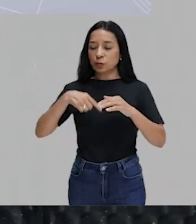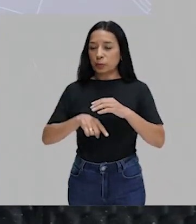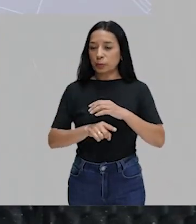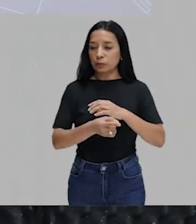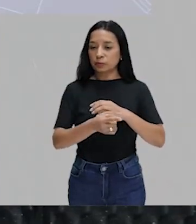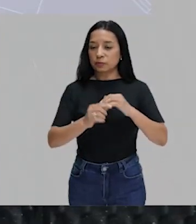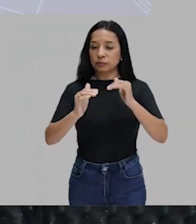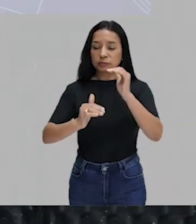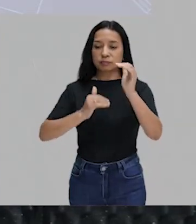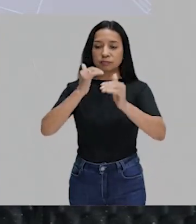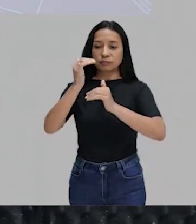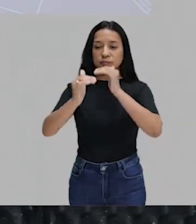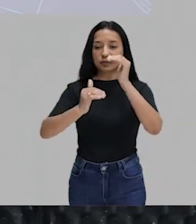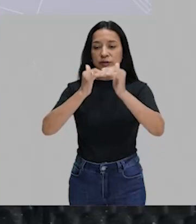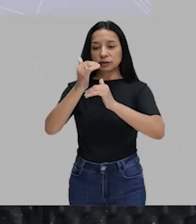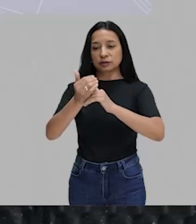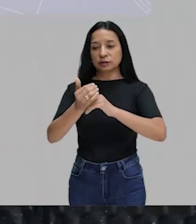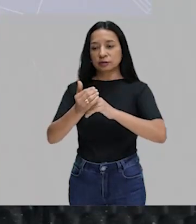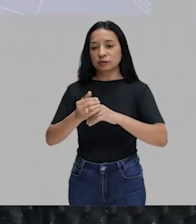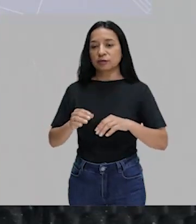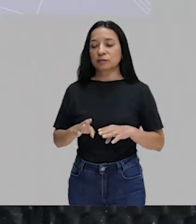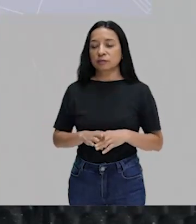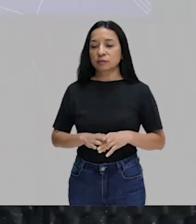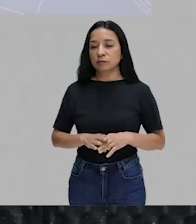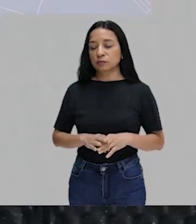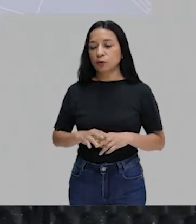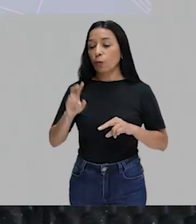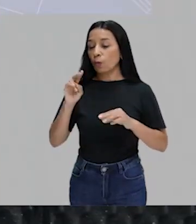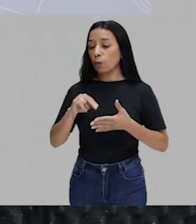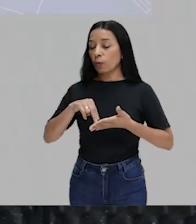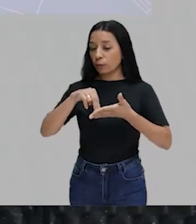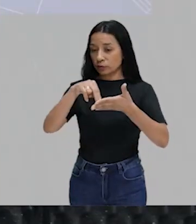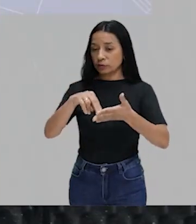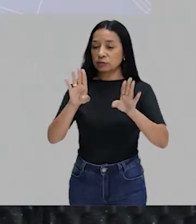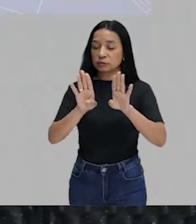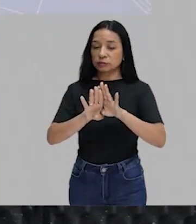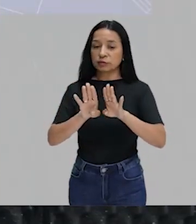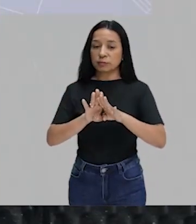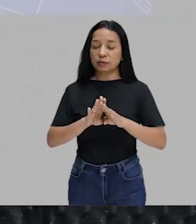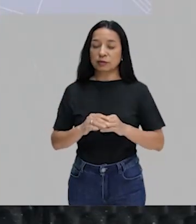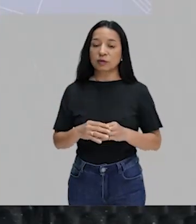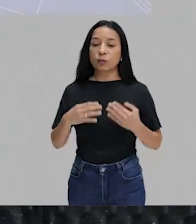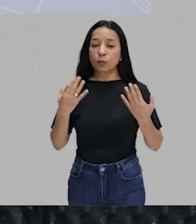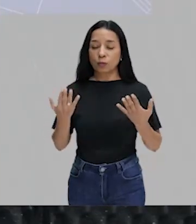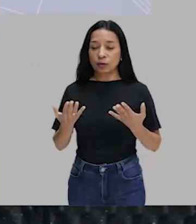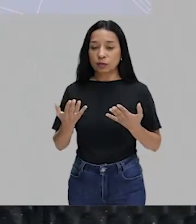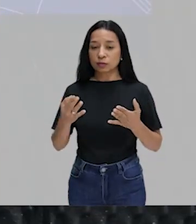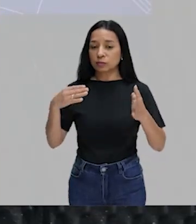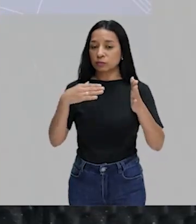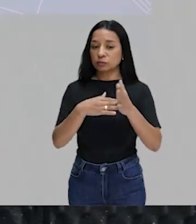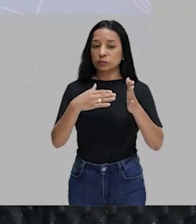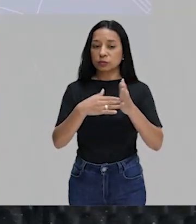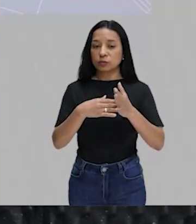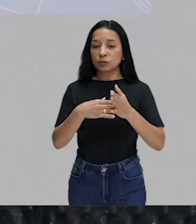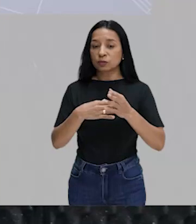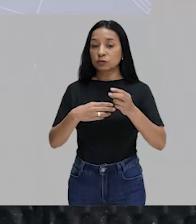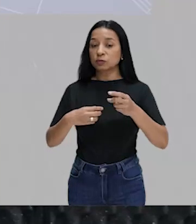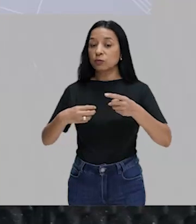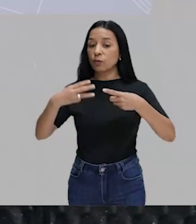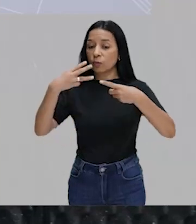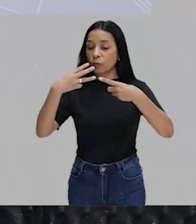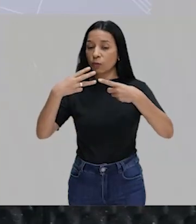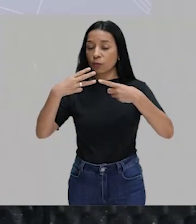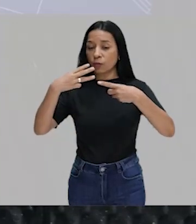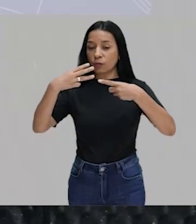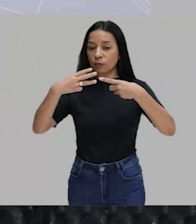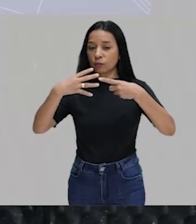aprofundando, avançando, o determinismo, o positivismo, quando no último quarto do